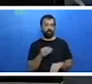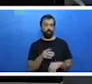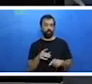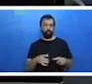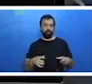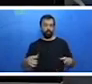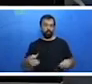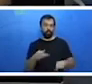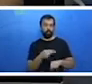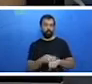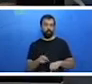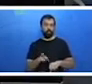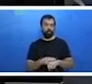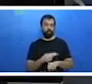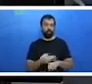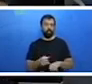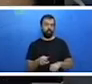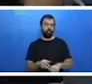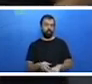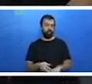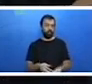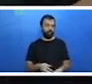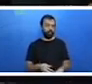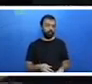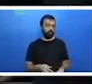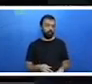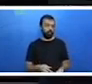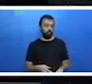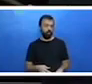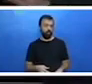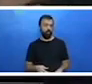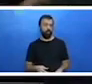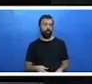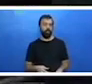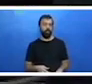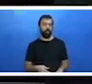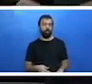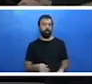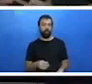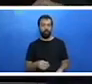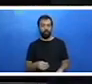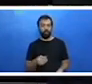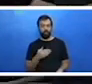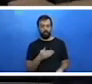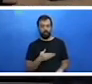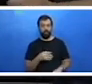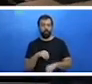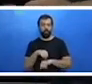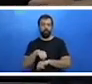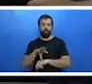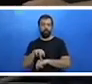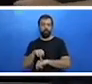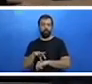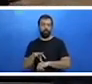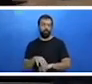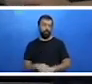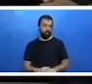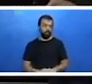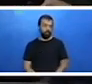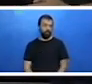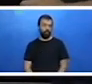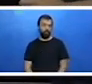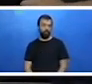inteiro. Como vocês me explicam isso? Aqui tem uma dica, só nessa imagem aqui você já tem uma